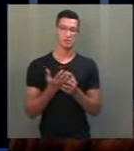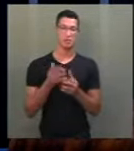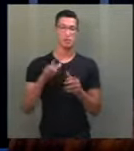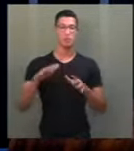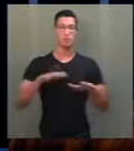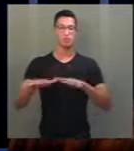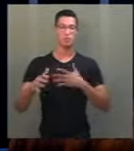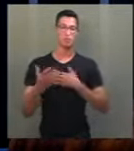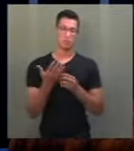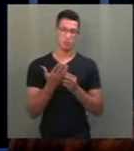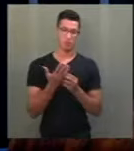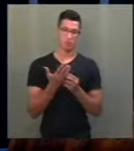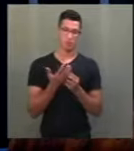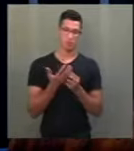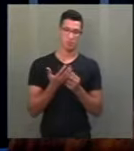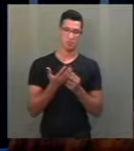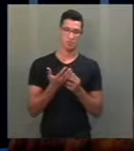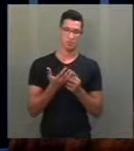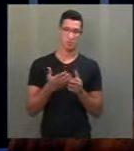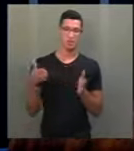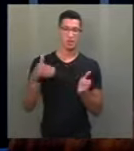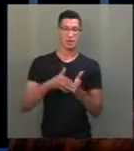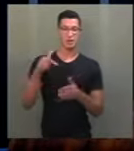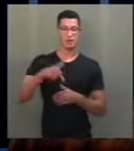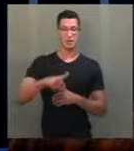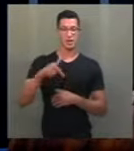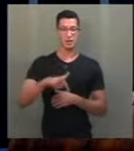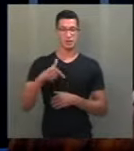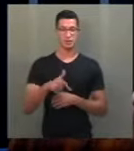moveu até aqui,